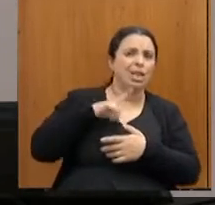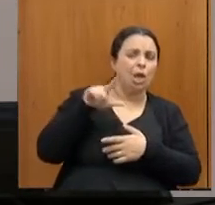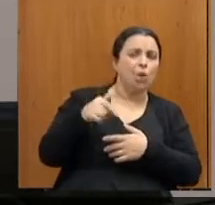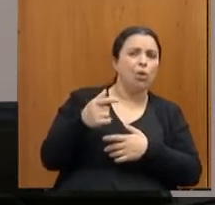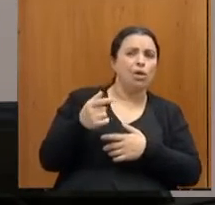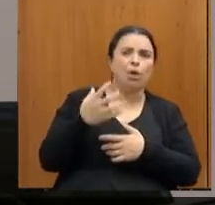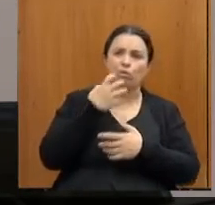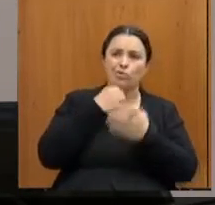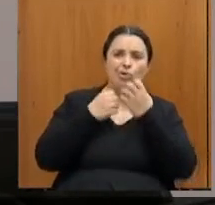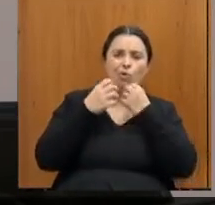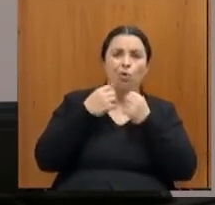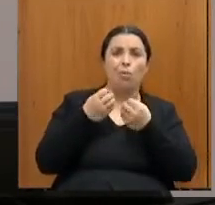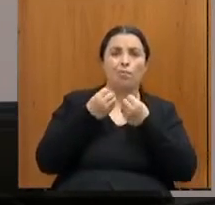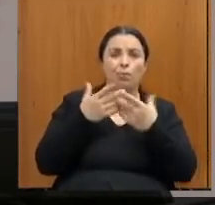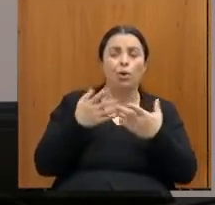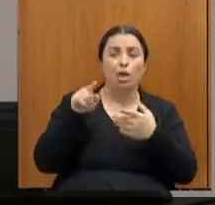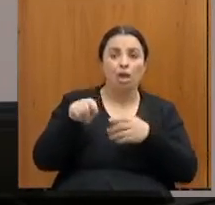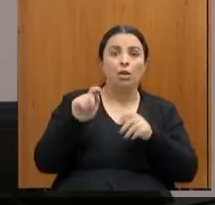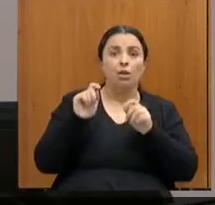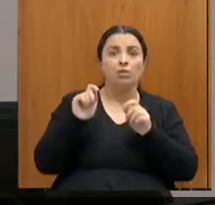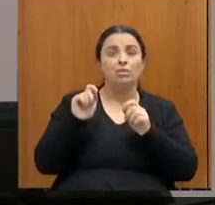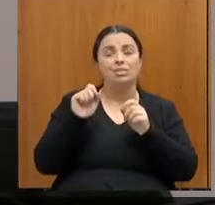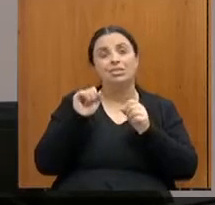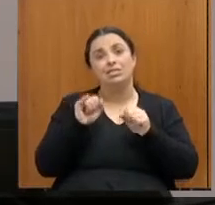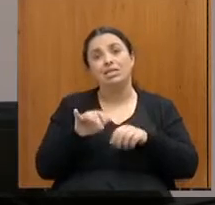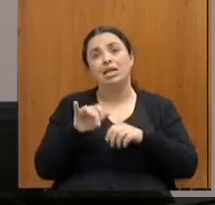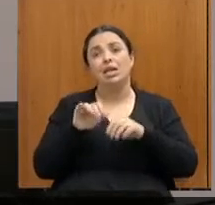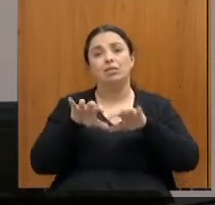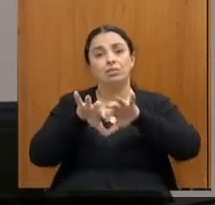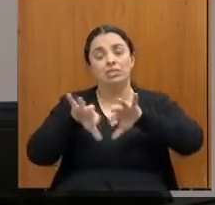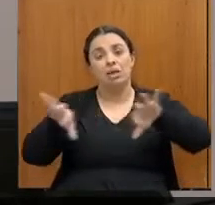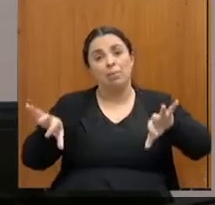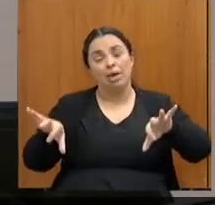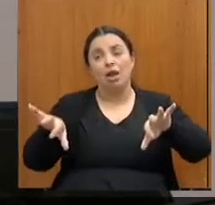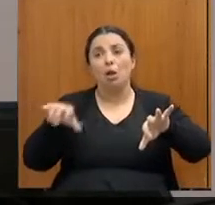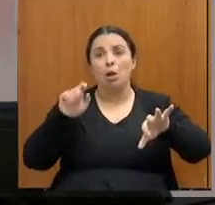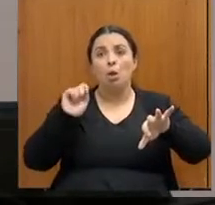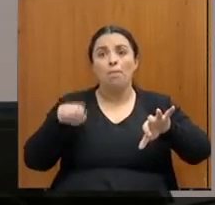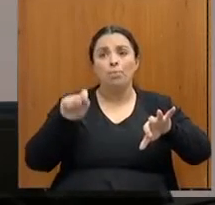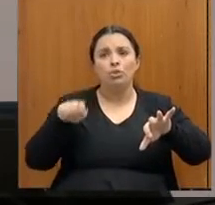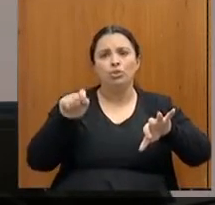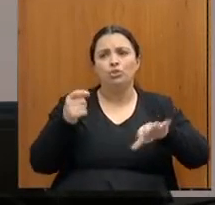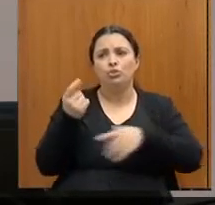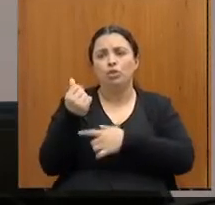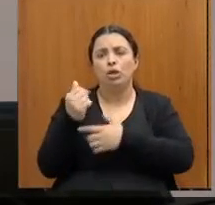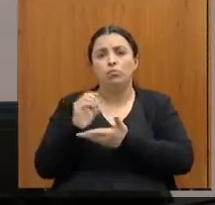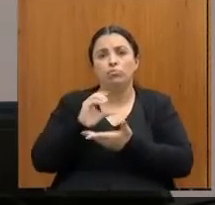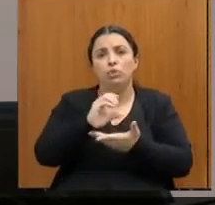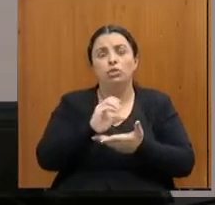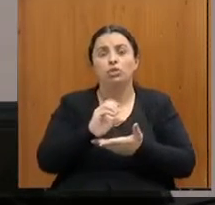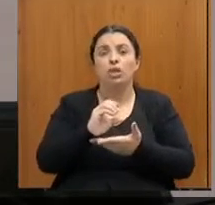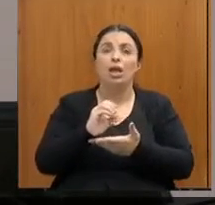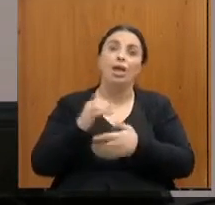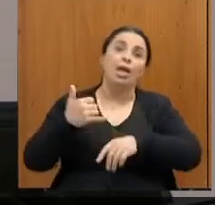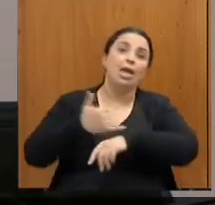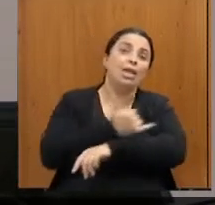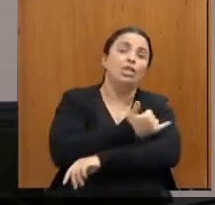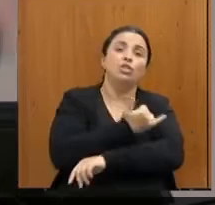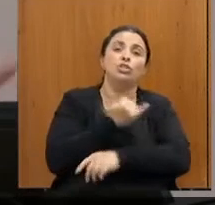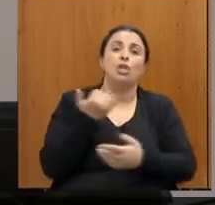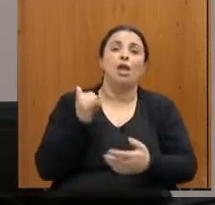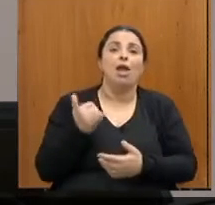que as folha nação quem teria e claro investimentos energia elétrica aqui na rede